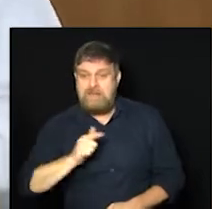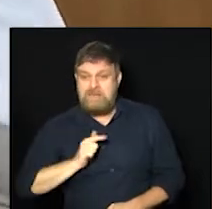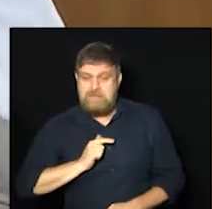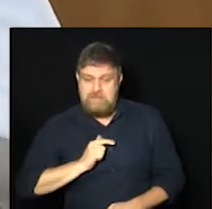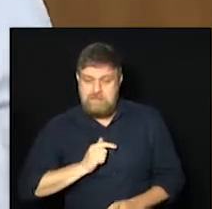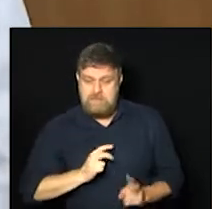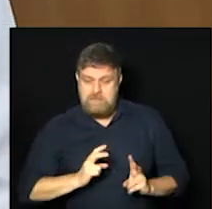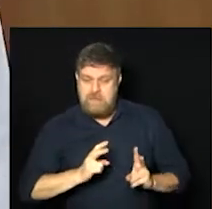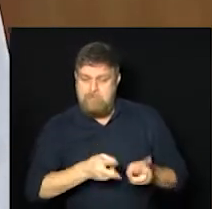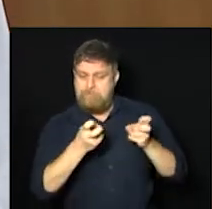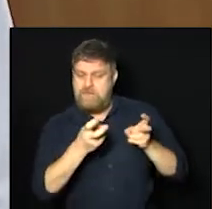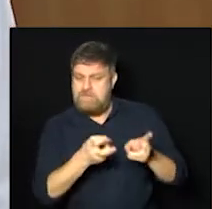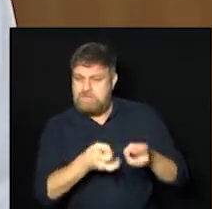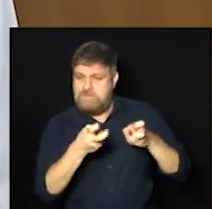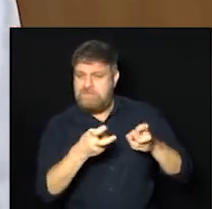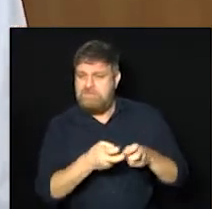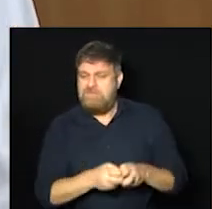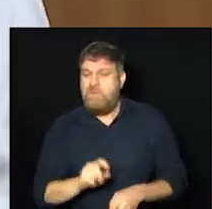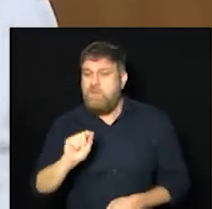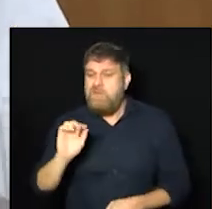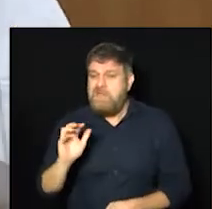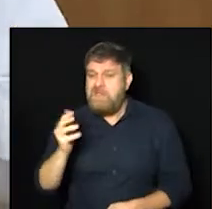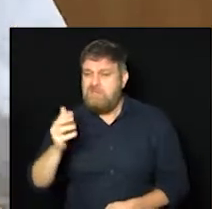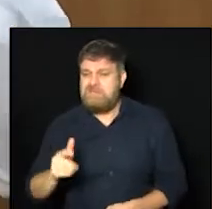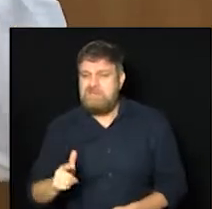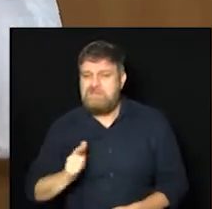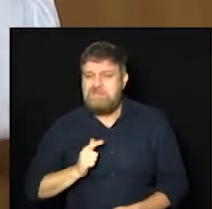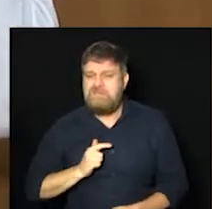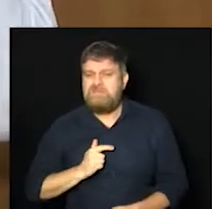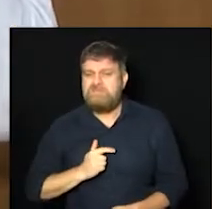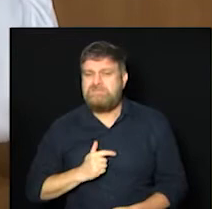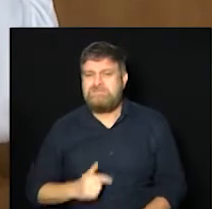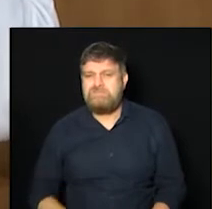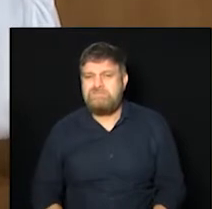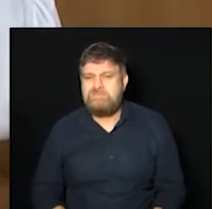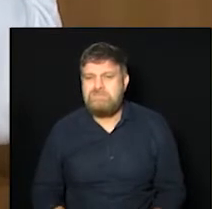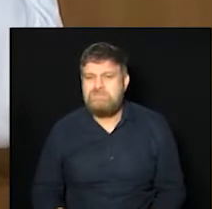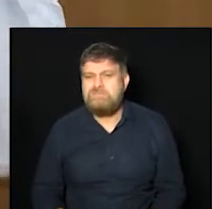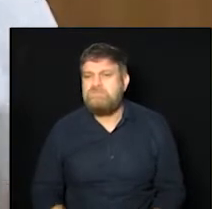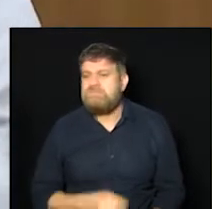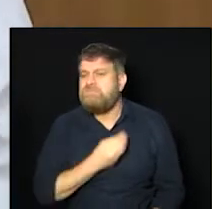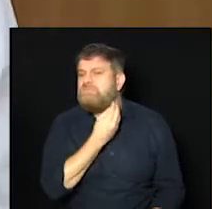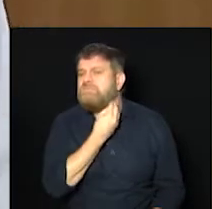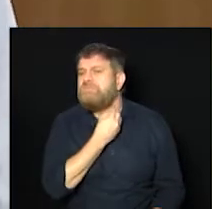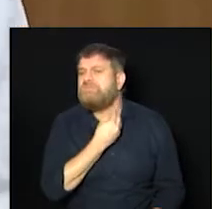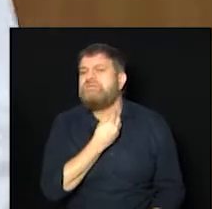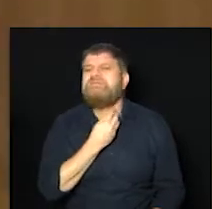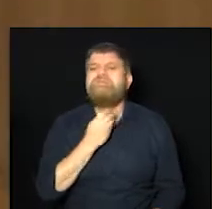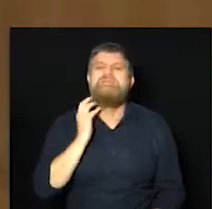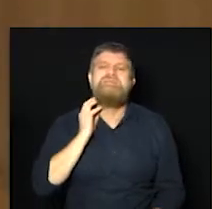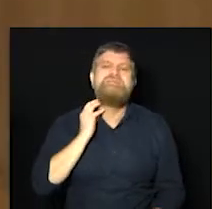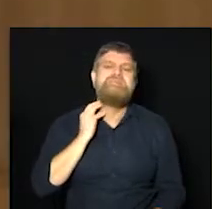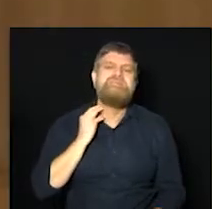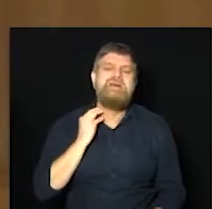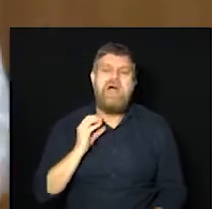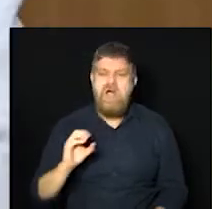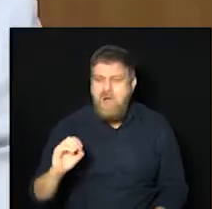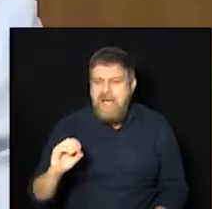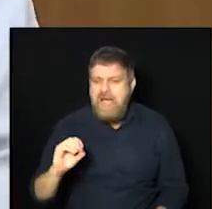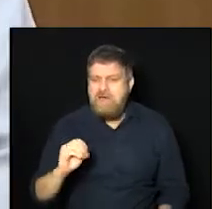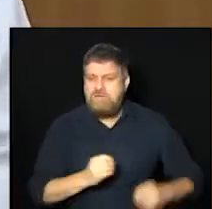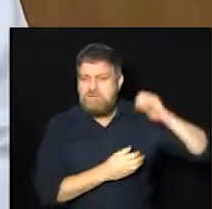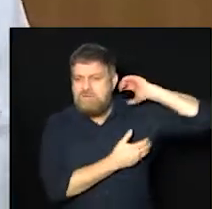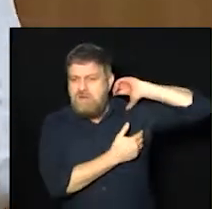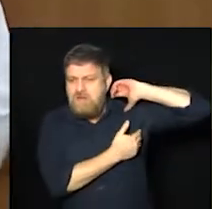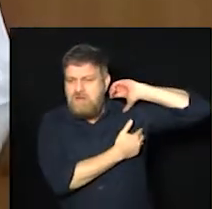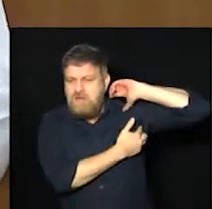sintomas e sinais, principalmente aparecimento de nódulos, linfonodos aumentados na região cervical, axilar